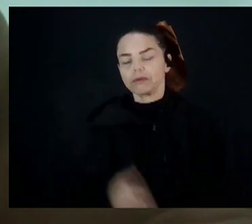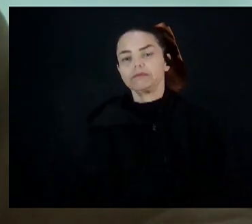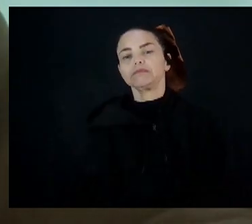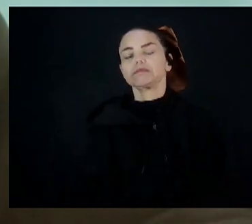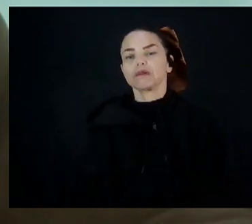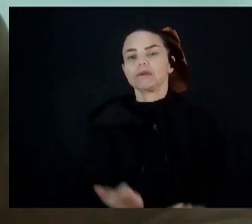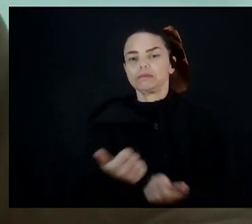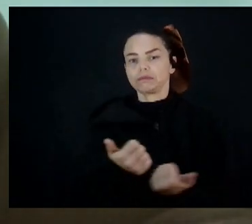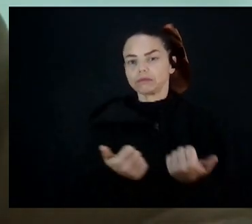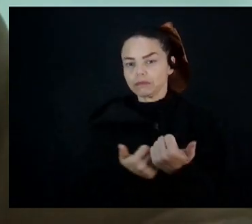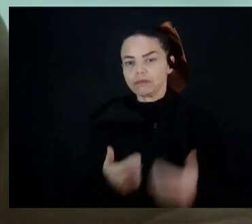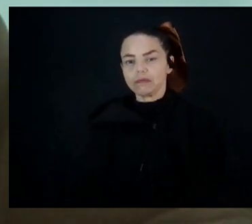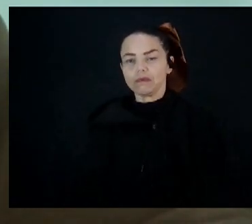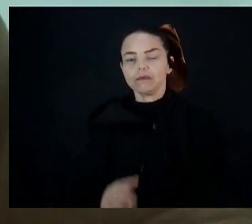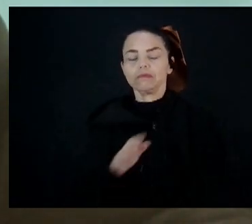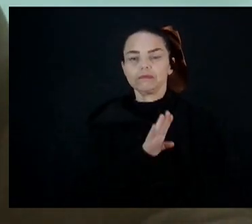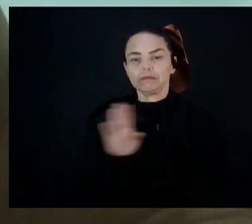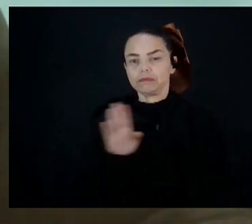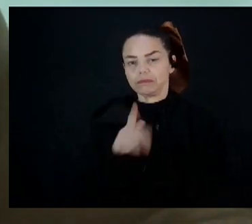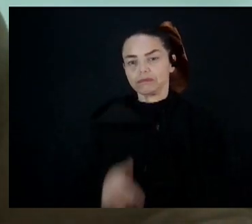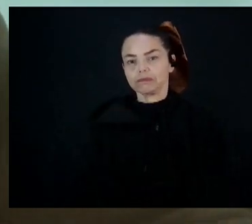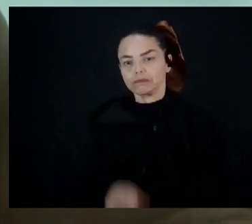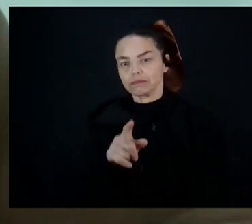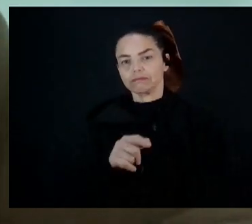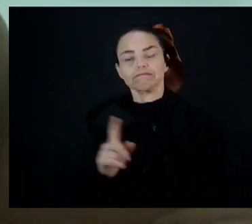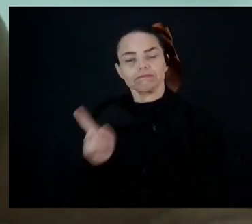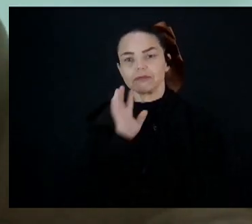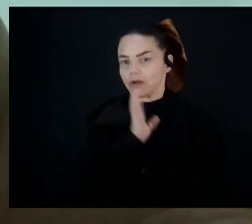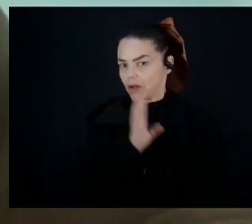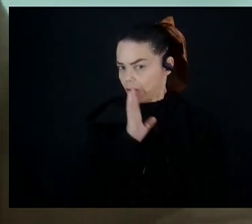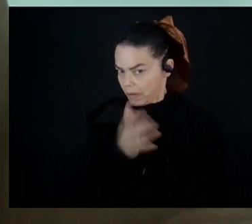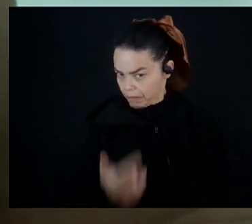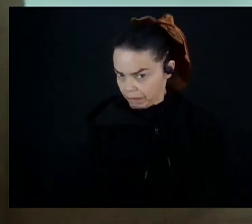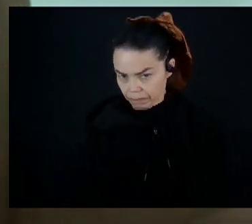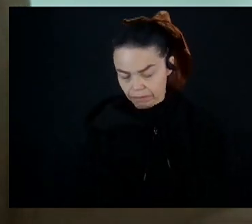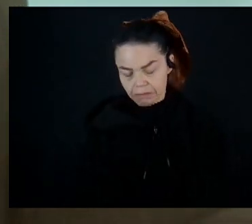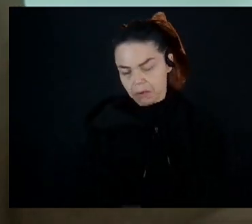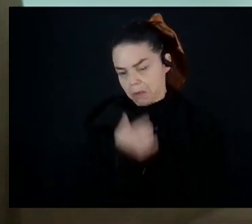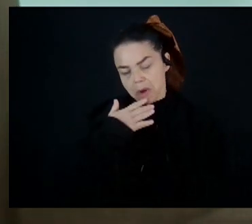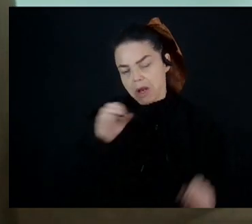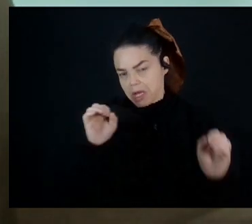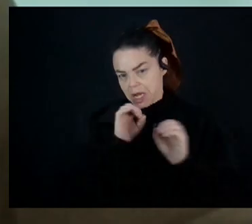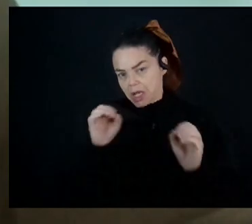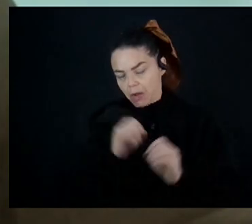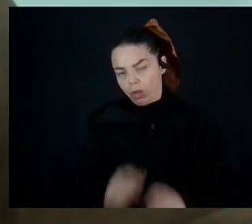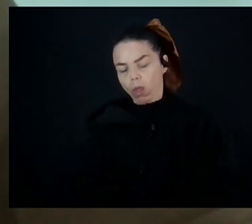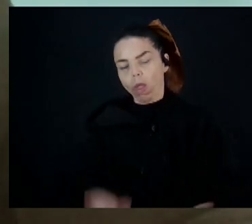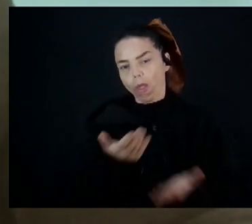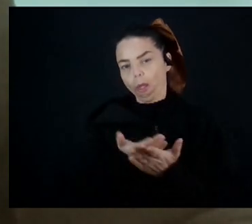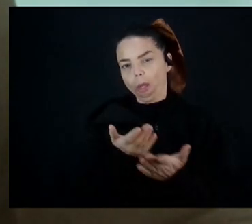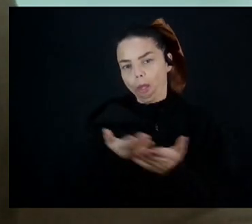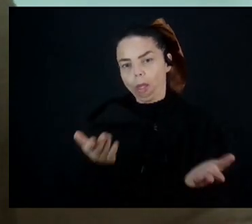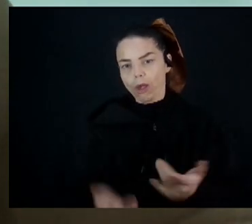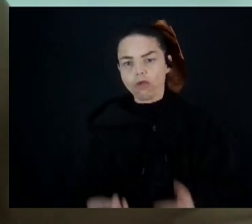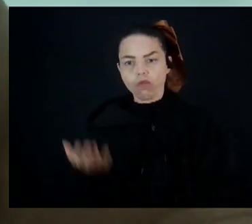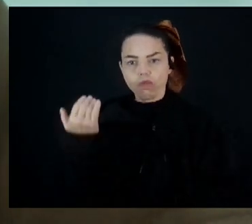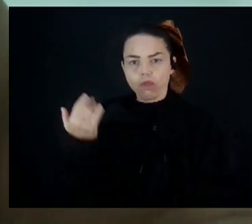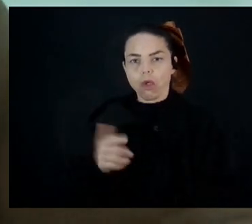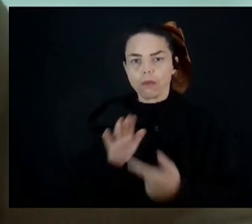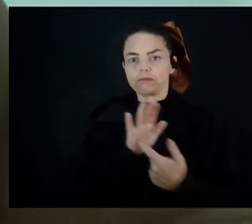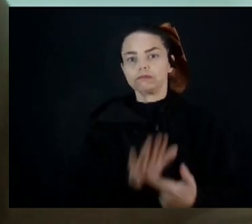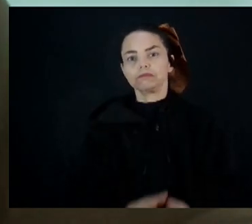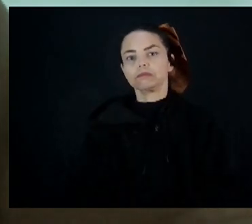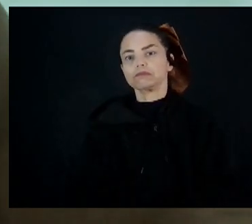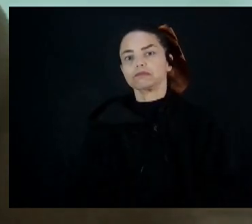ciclos biológicos, a tendência é que isso não é reparador. Teve um único estudo que saiu há pouco tempo atrás, mostrando que talvez isso faça